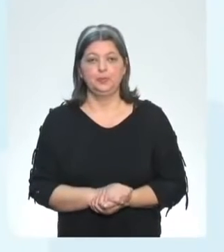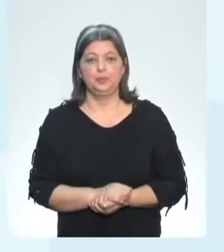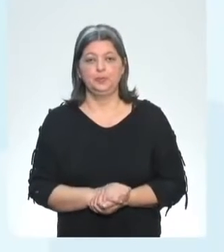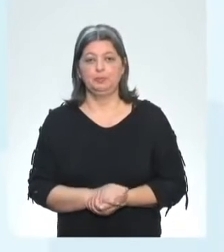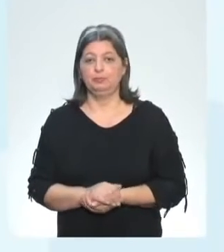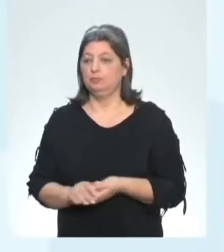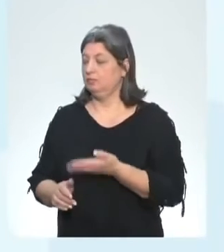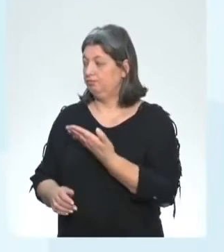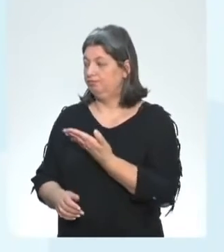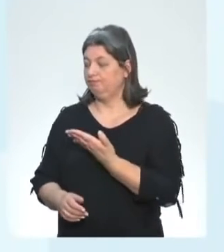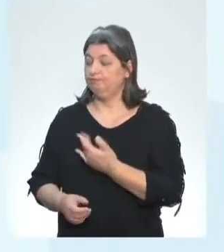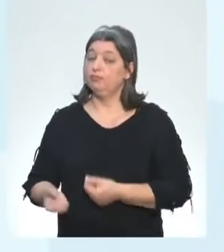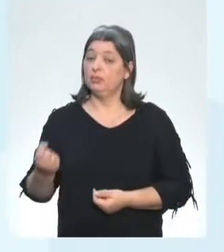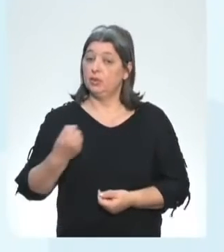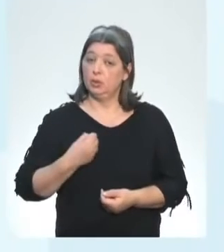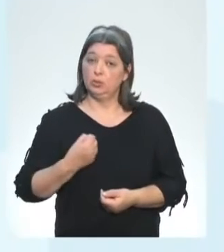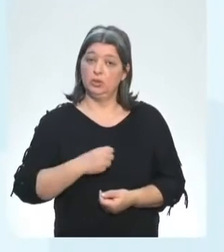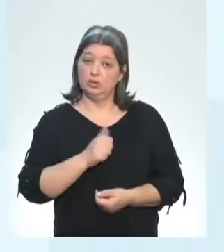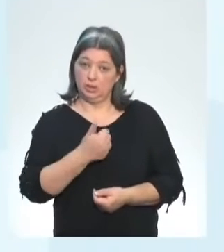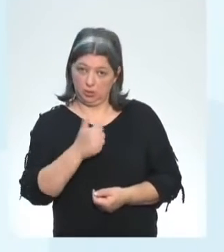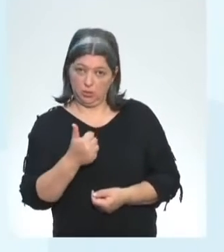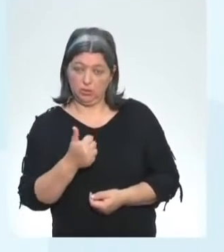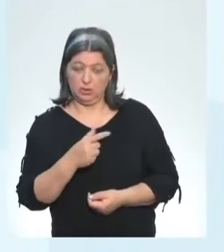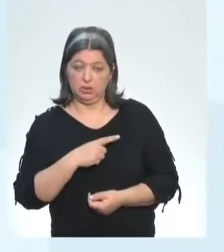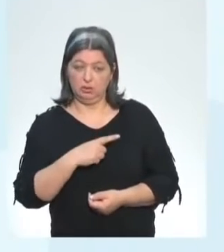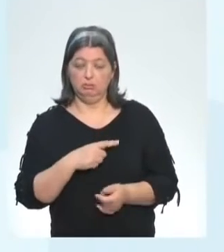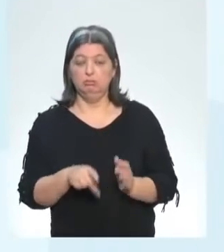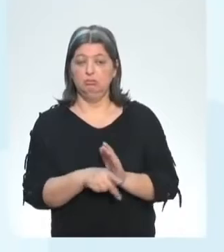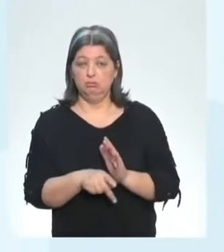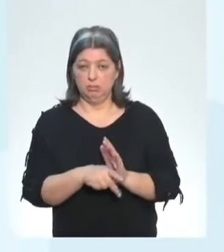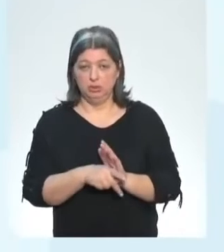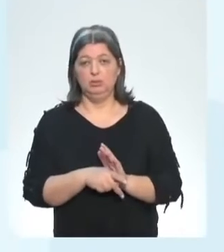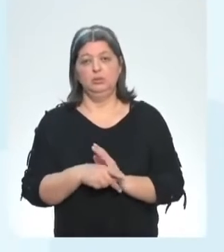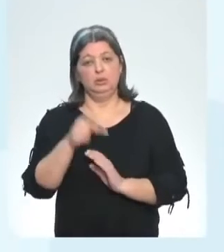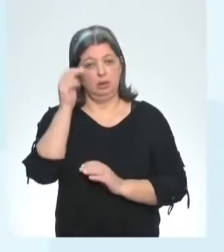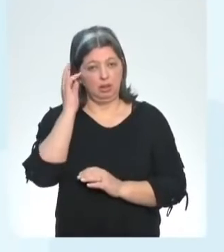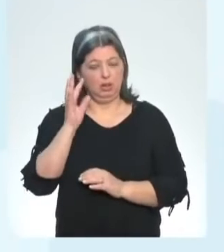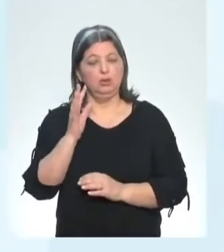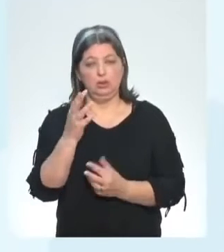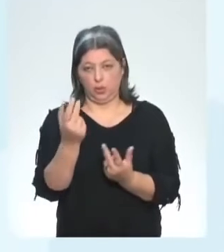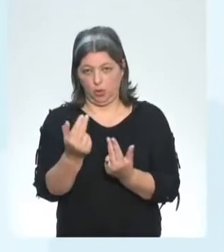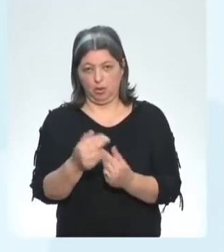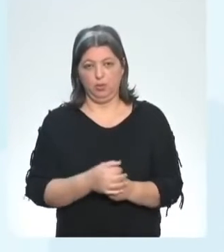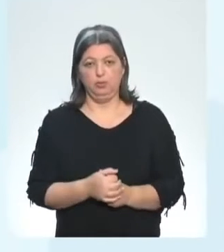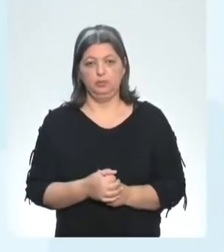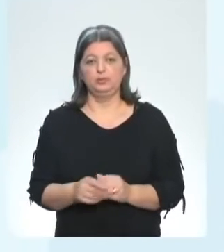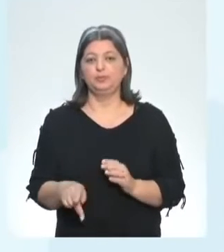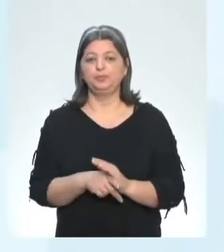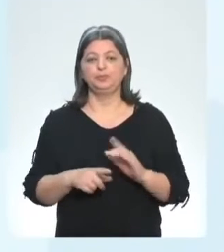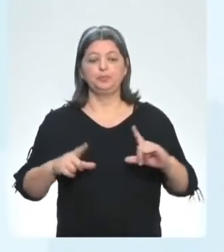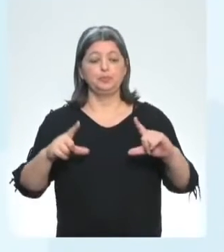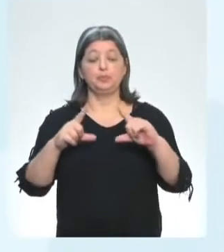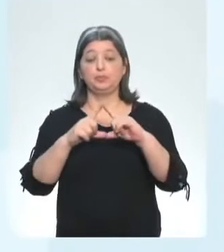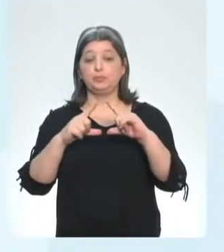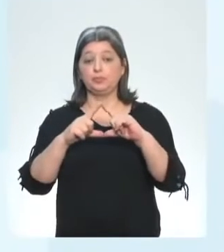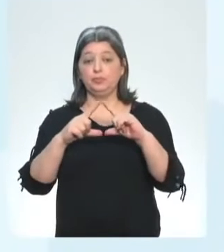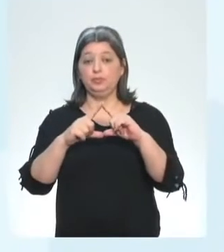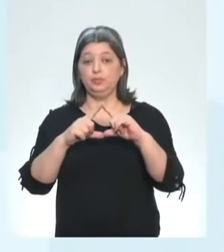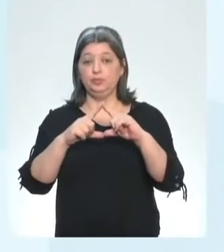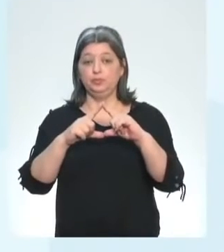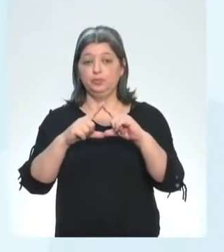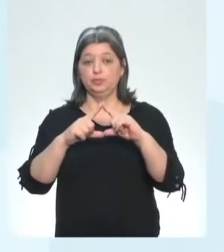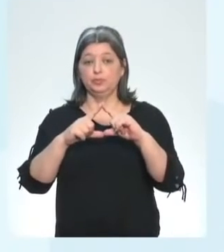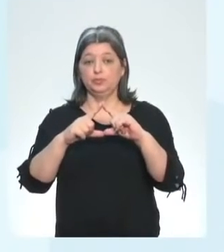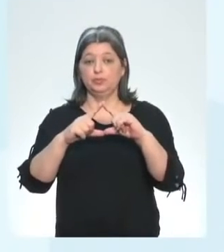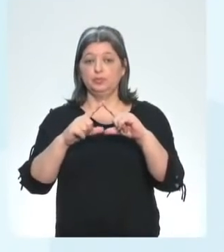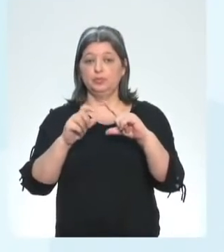Está lá na página 111, é um exercício do mesmo teorema. Veja que este ladinho, ó, AB, é